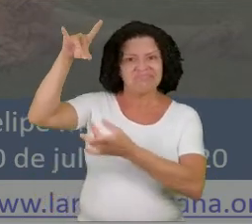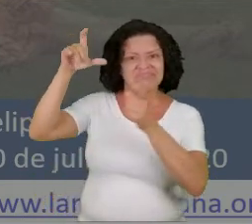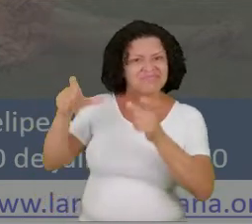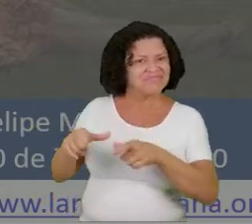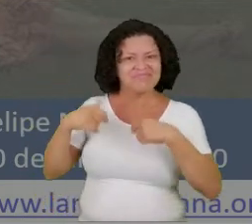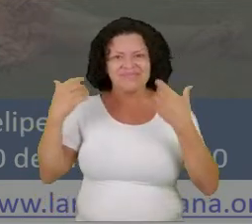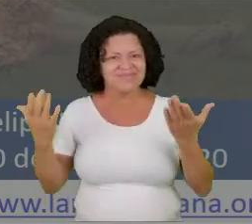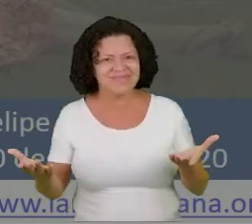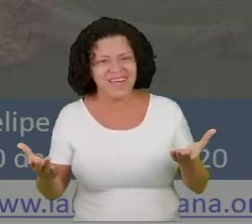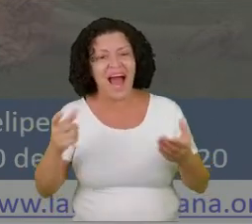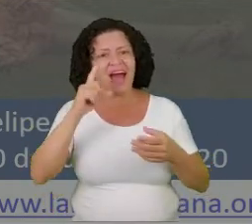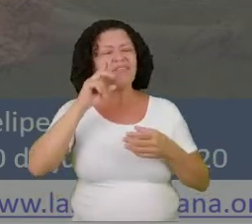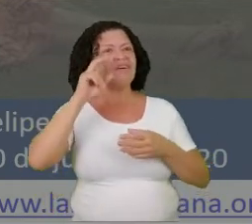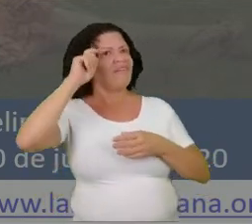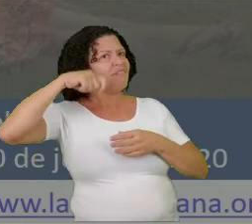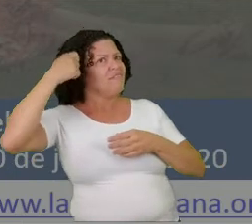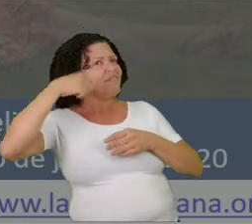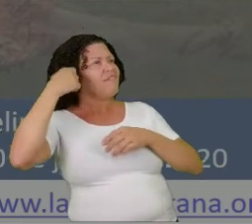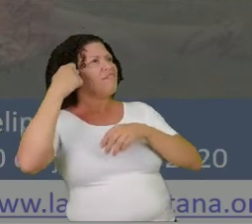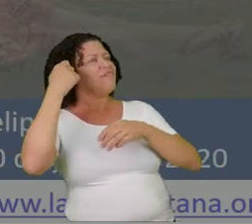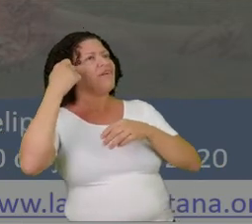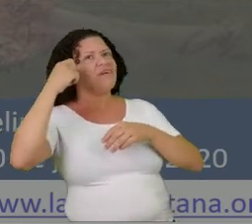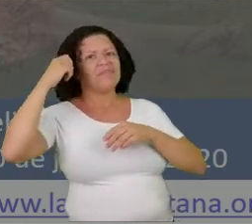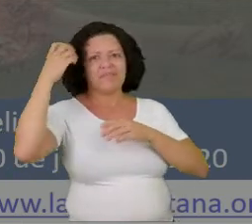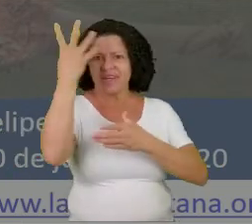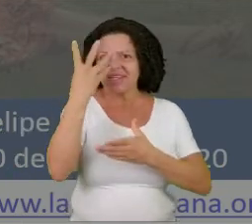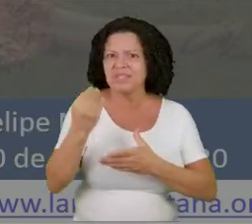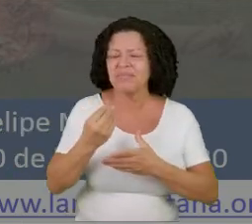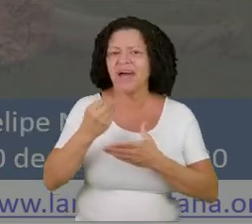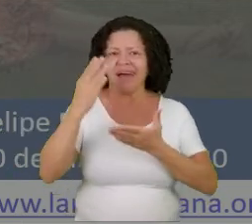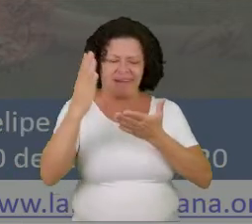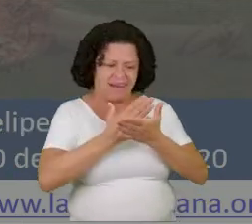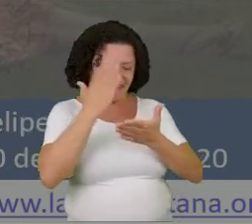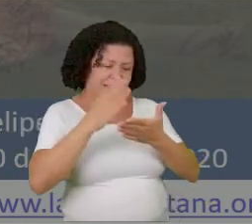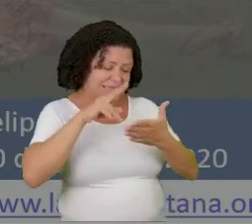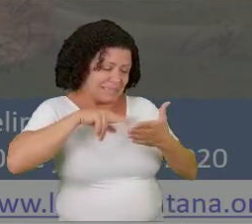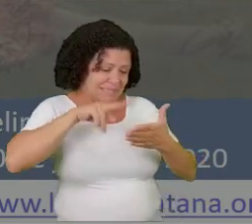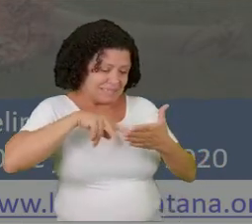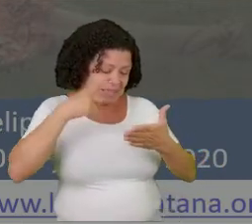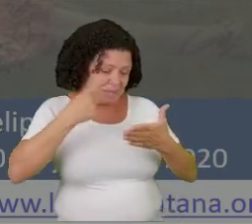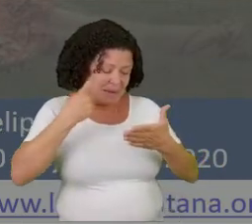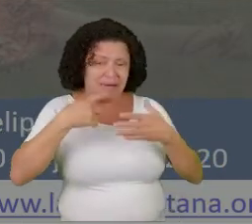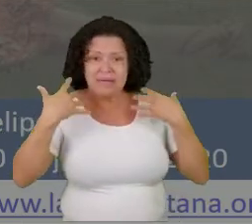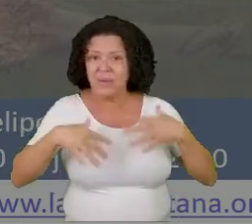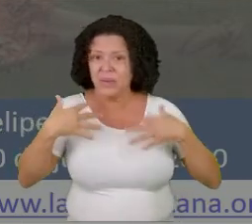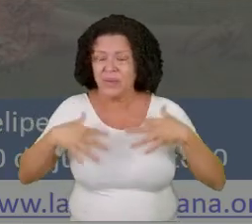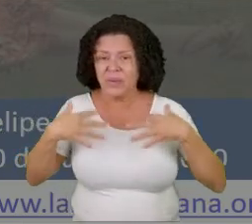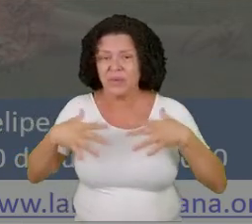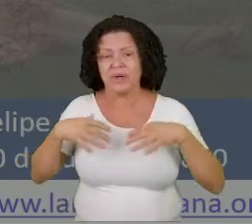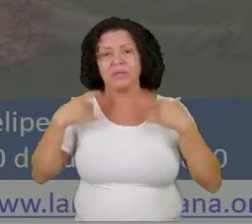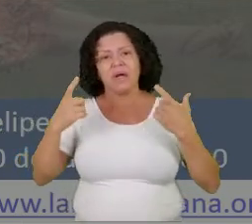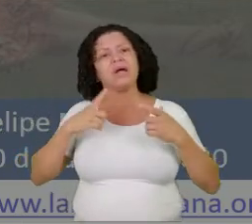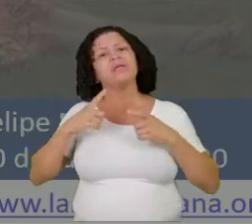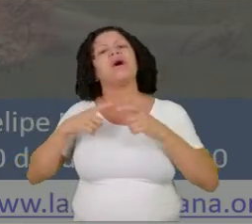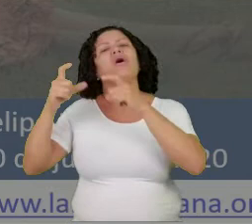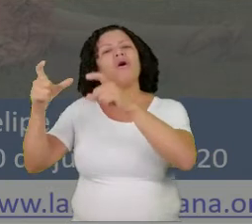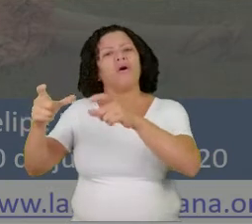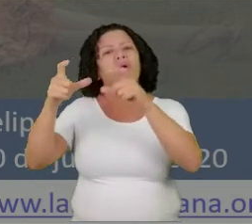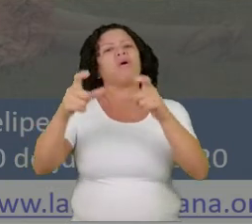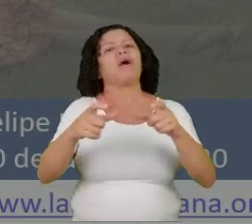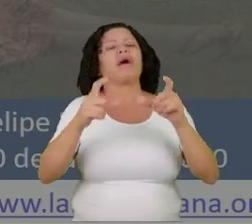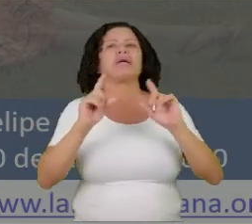quando assiste um filme espírita, quando lê um livro, fica um pouco preocupado, porque existem alguns